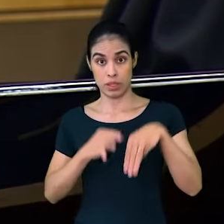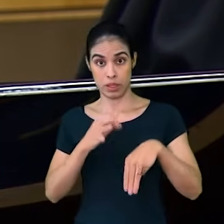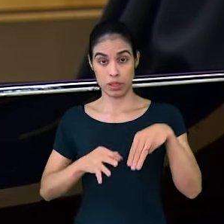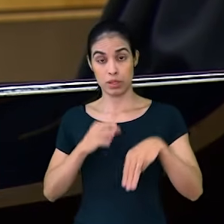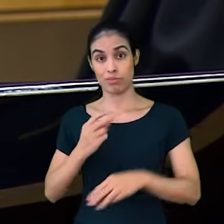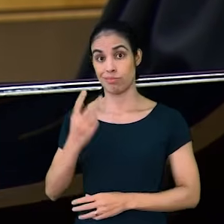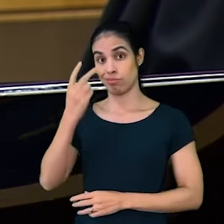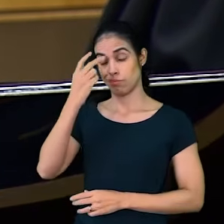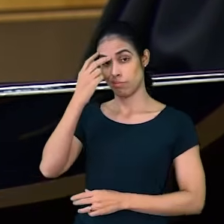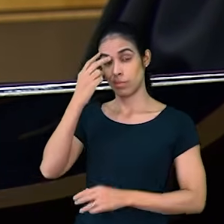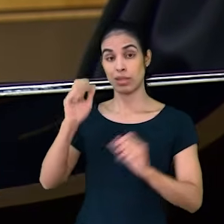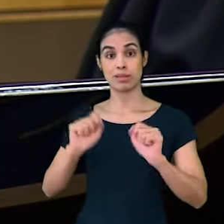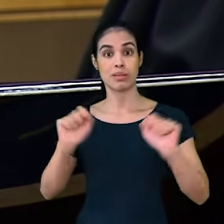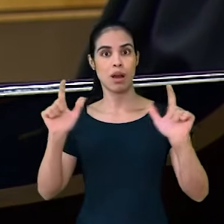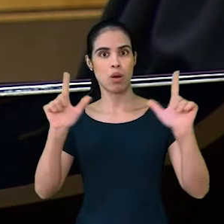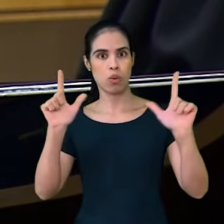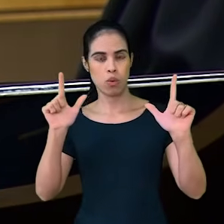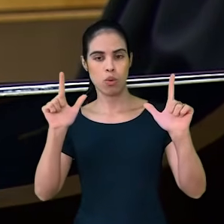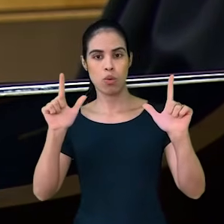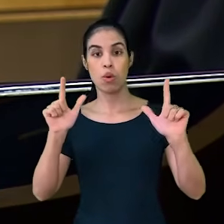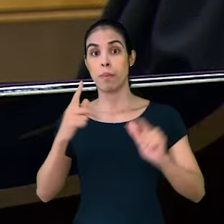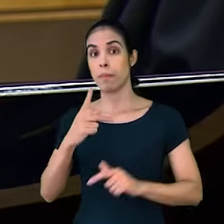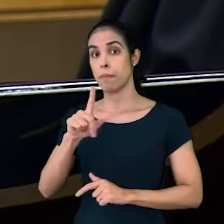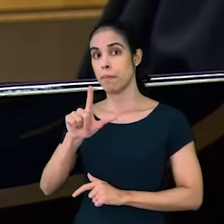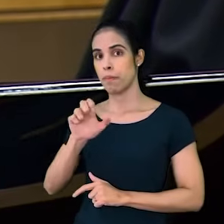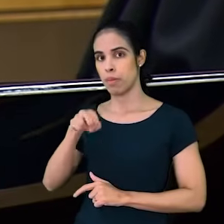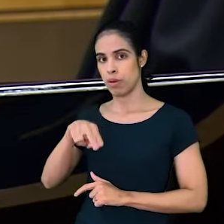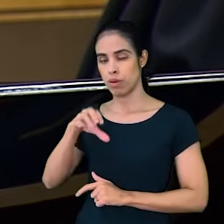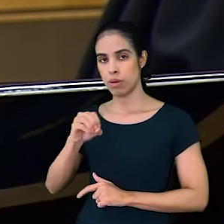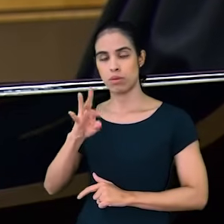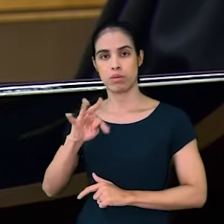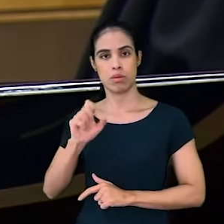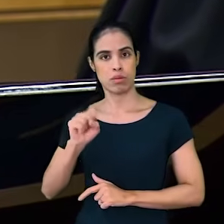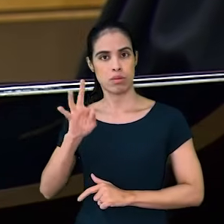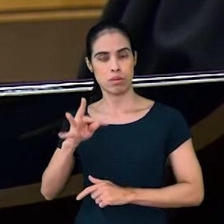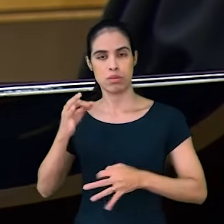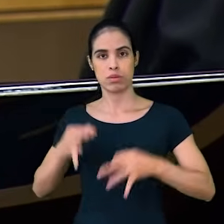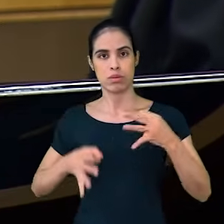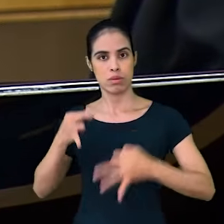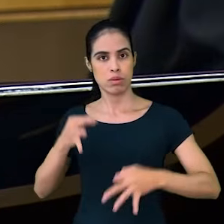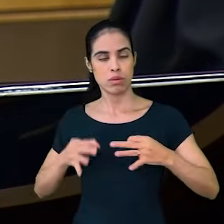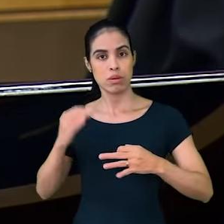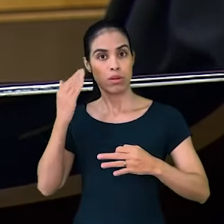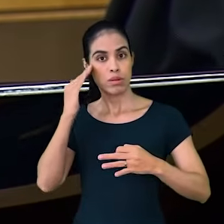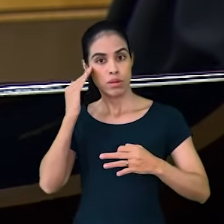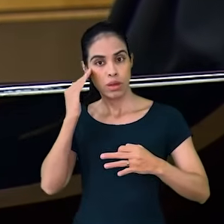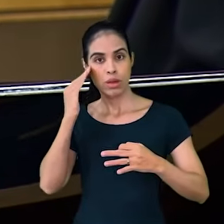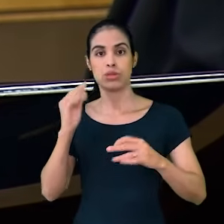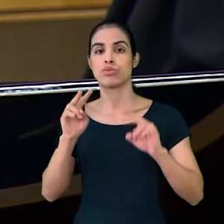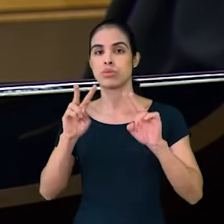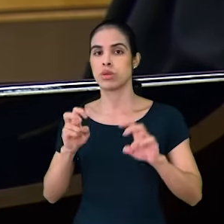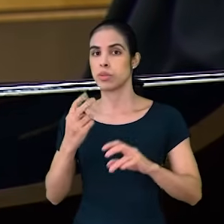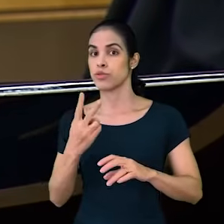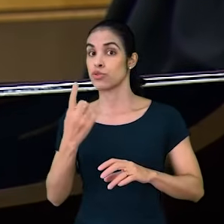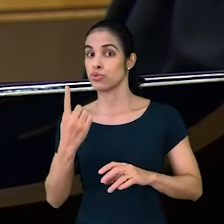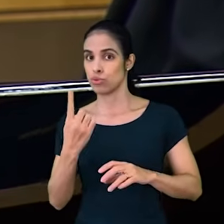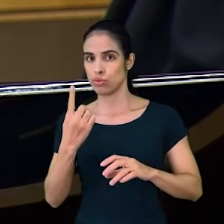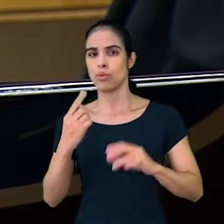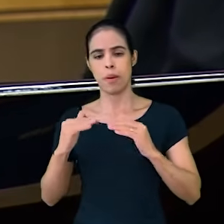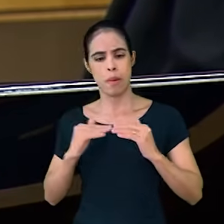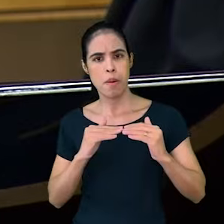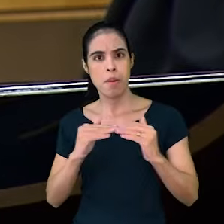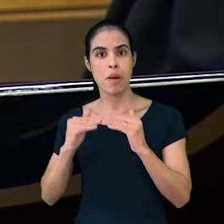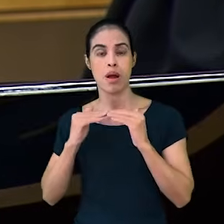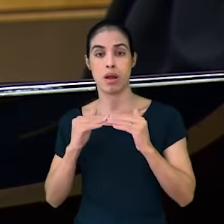ministro José Roberto Pimenta, destacou que o Pleno do TST já firmou entendimento vinculante no tema 21 de